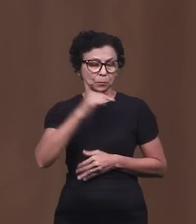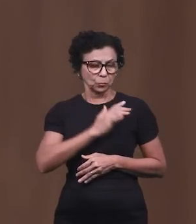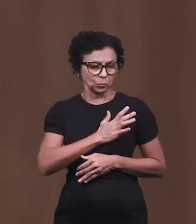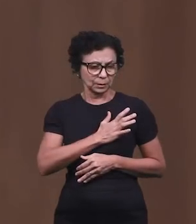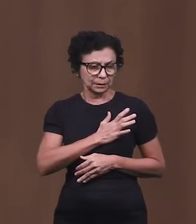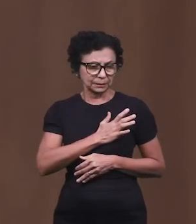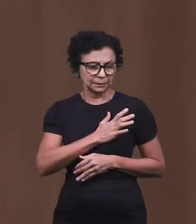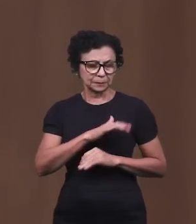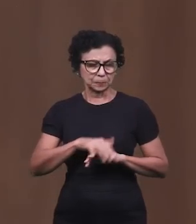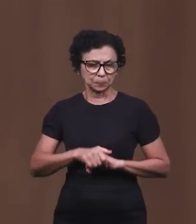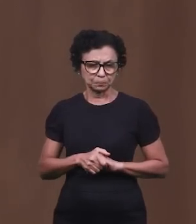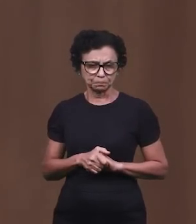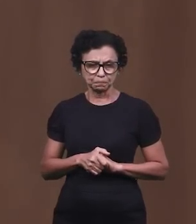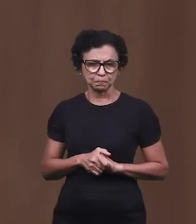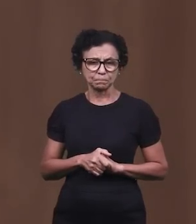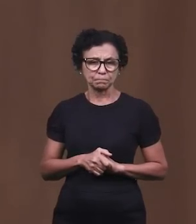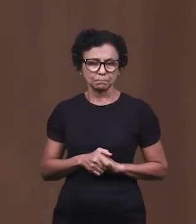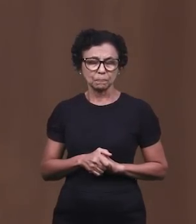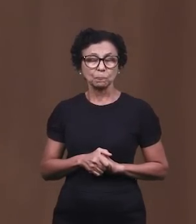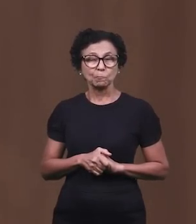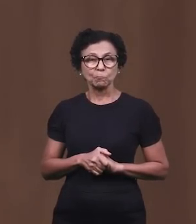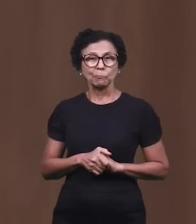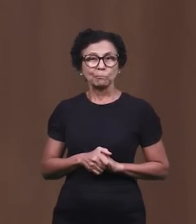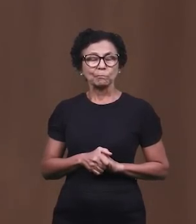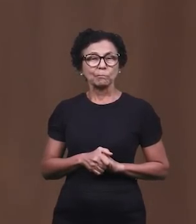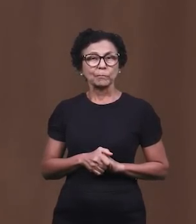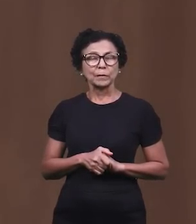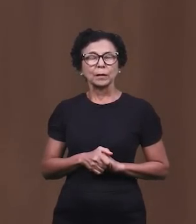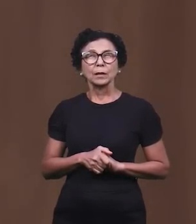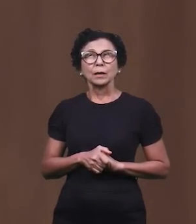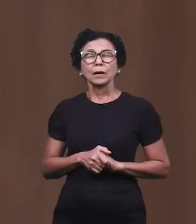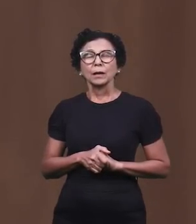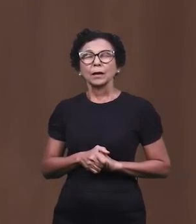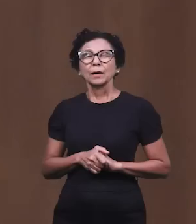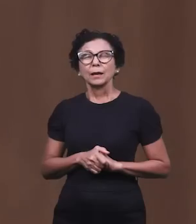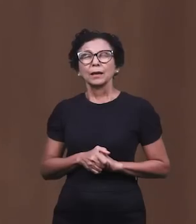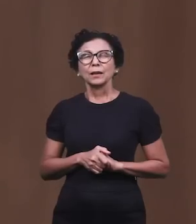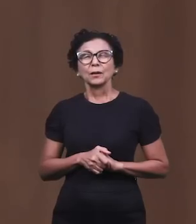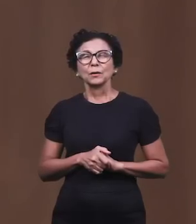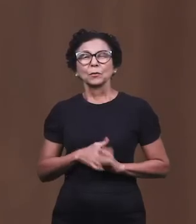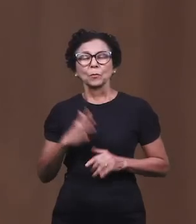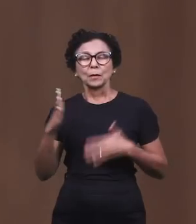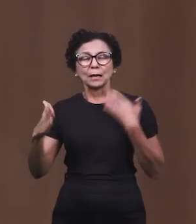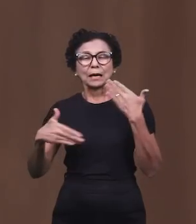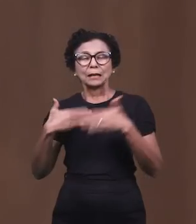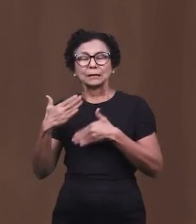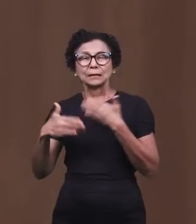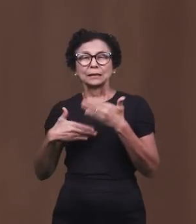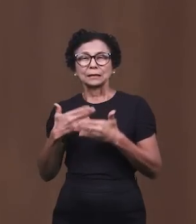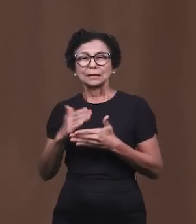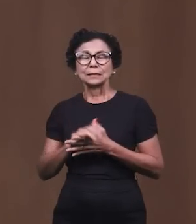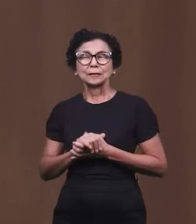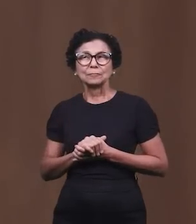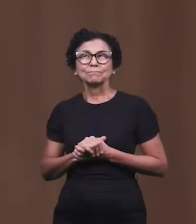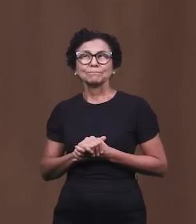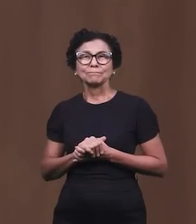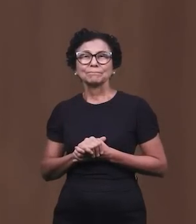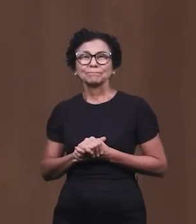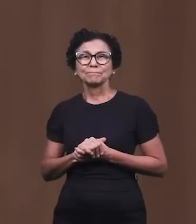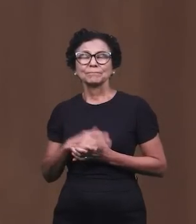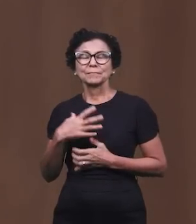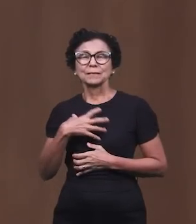a alegria, portanto goza o prazer, mas eis que também isto era